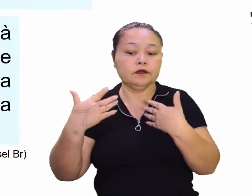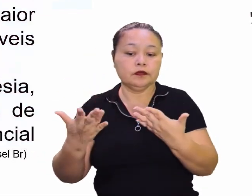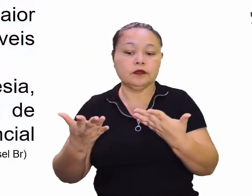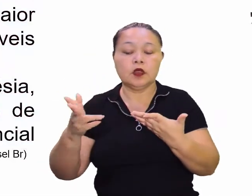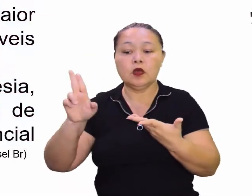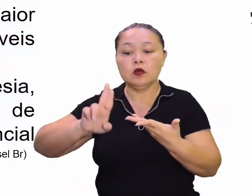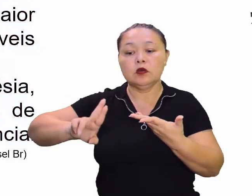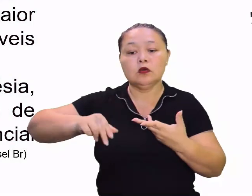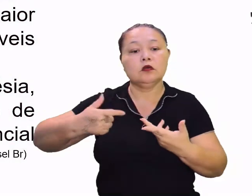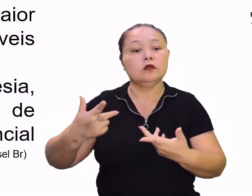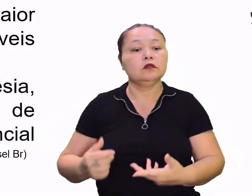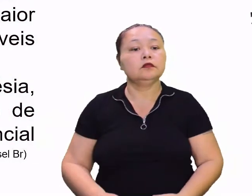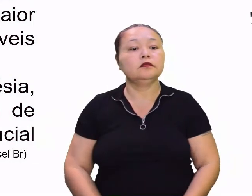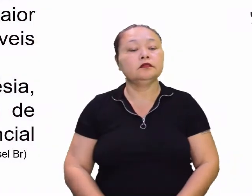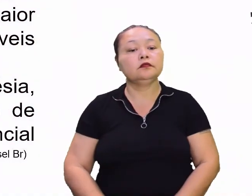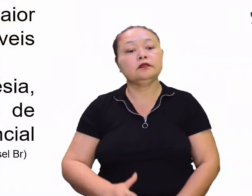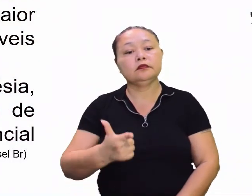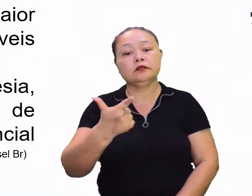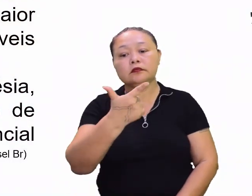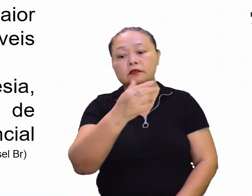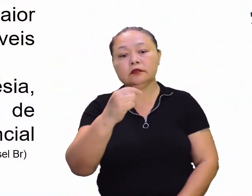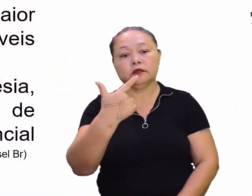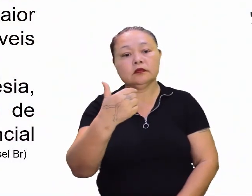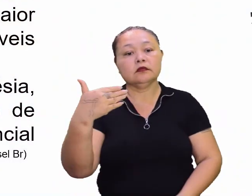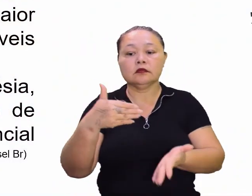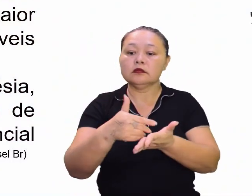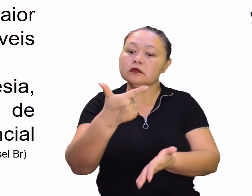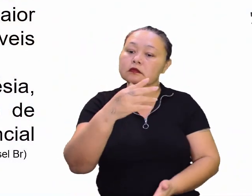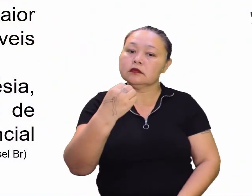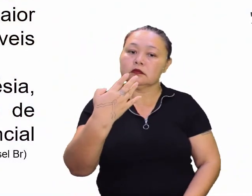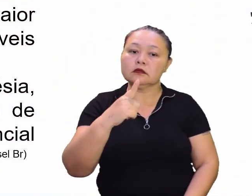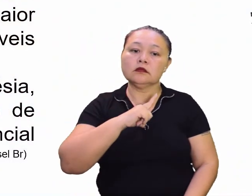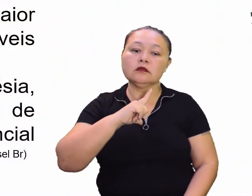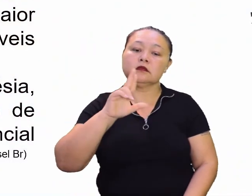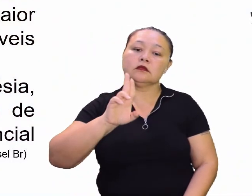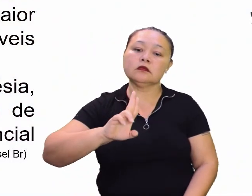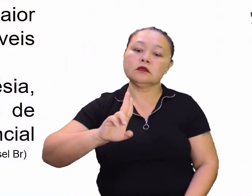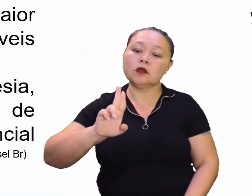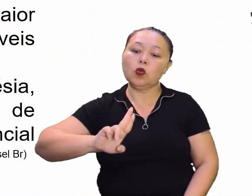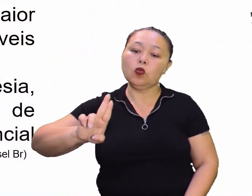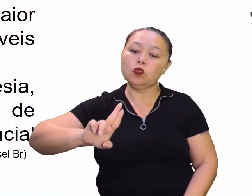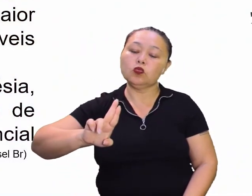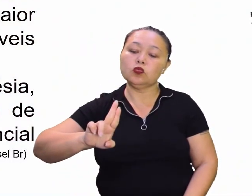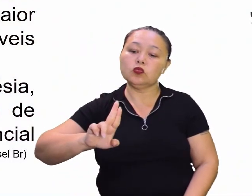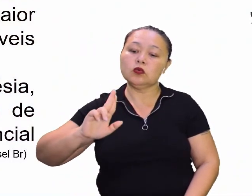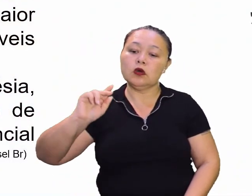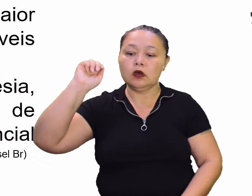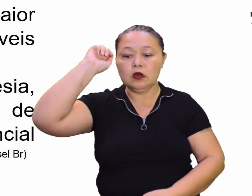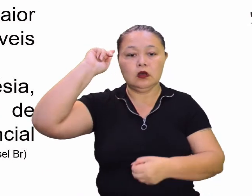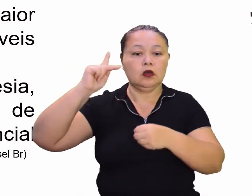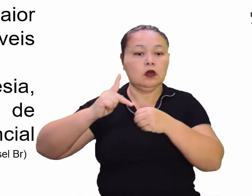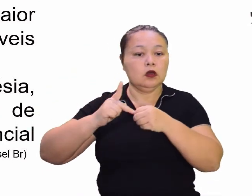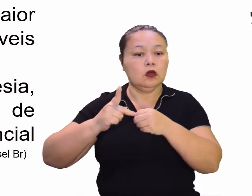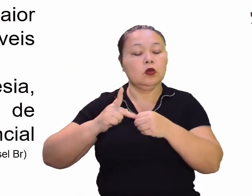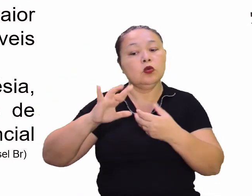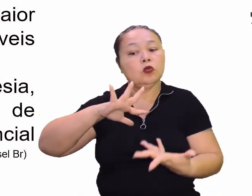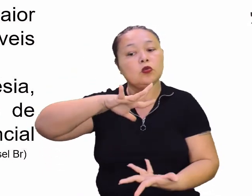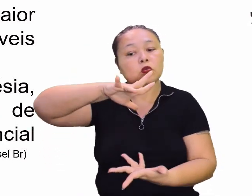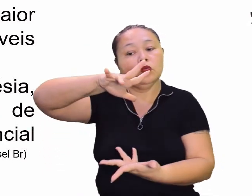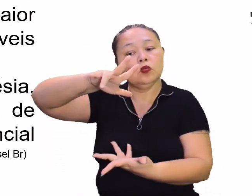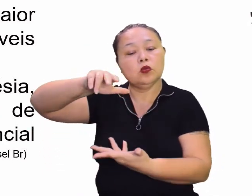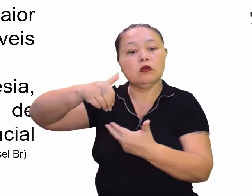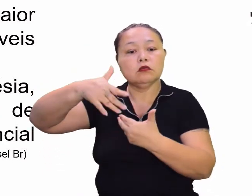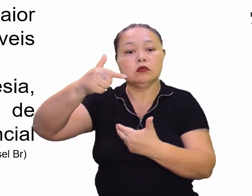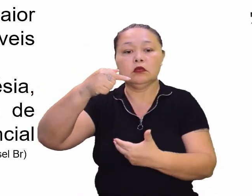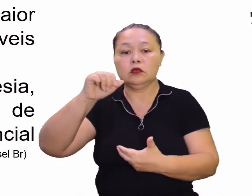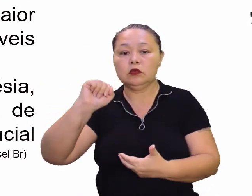consumindo igual água. Em 2002 e 2004, o consumo de petróleo diário no mundo